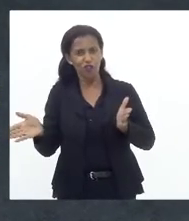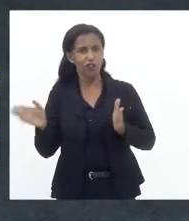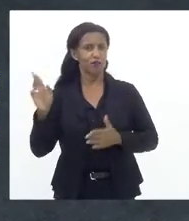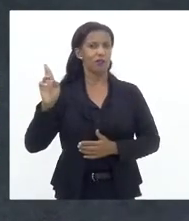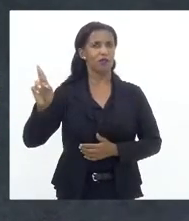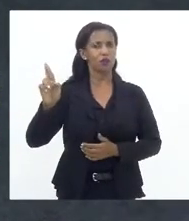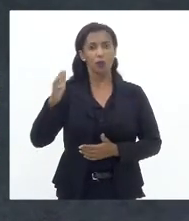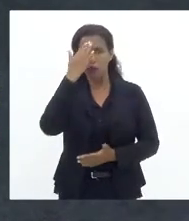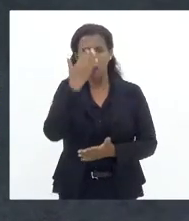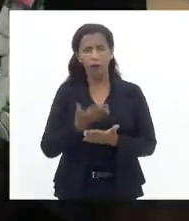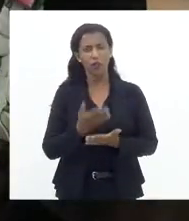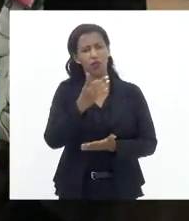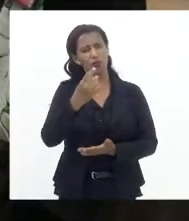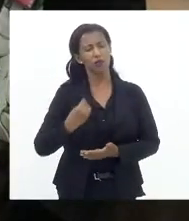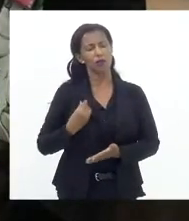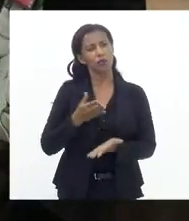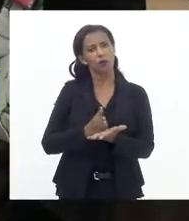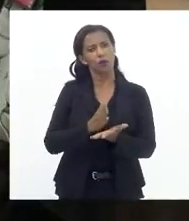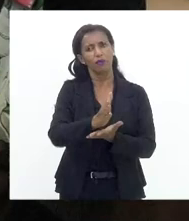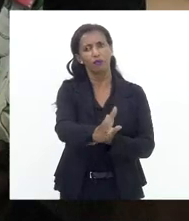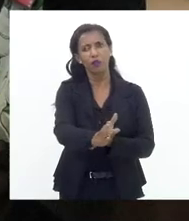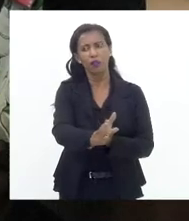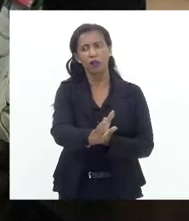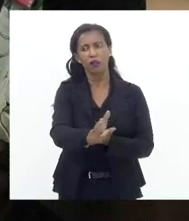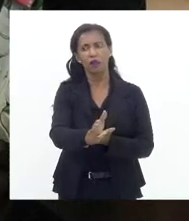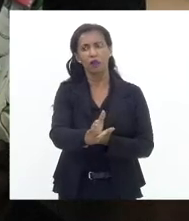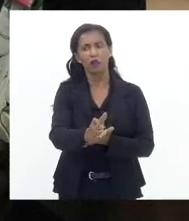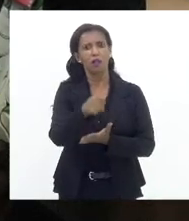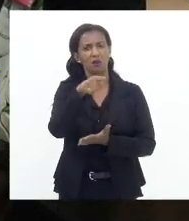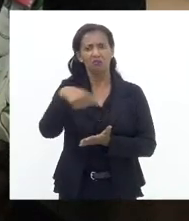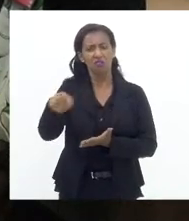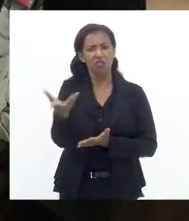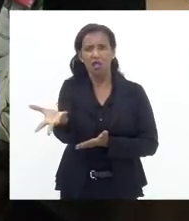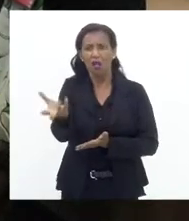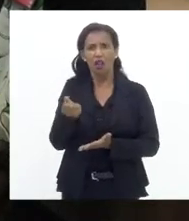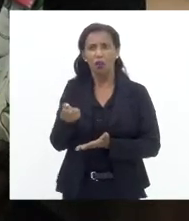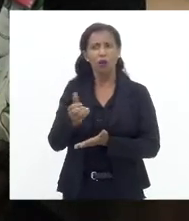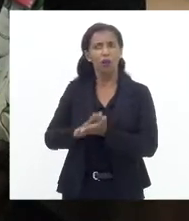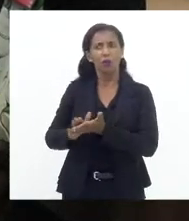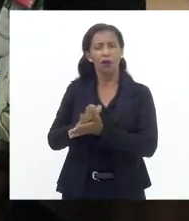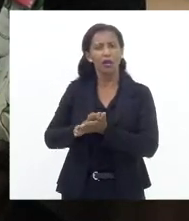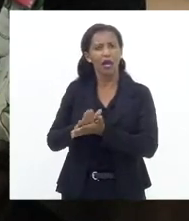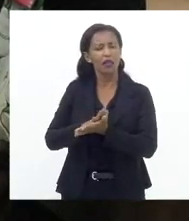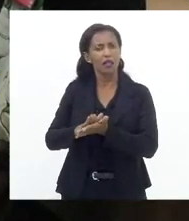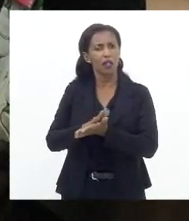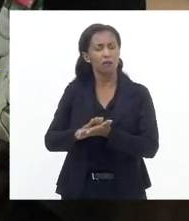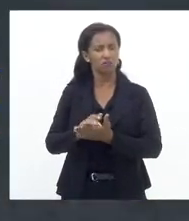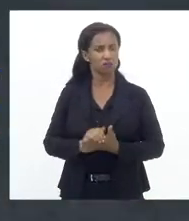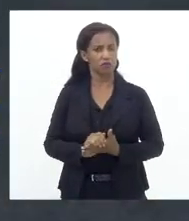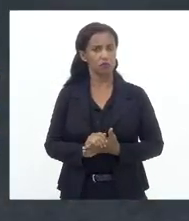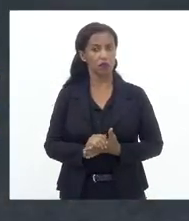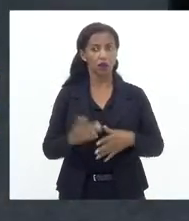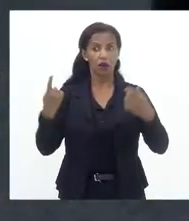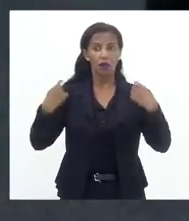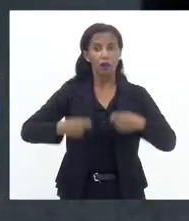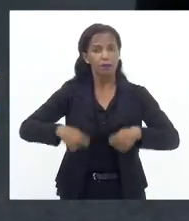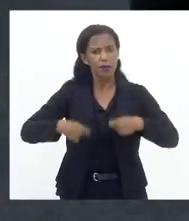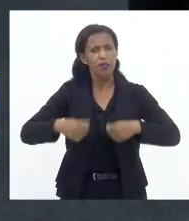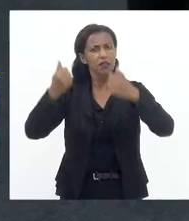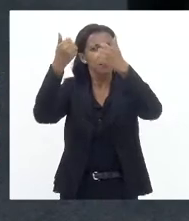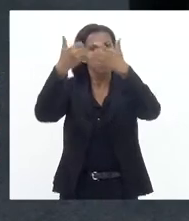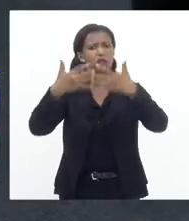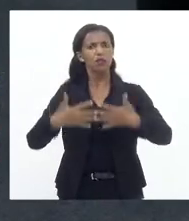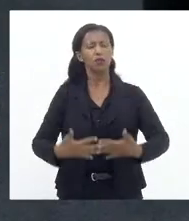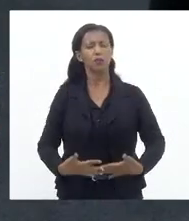que você nesse com sua trajetória não tem um bocado com isso acredito o deputado e agora é necessário que se